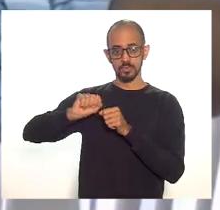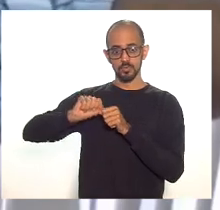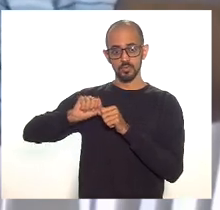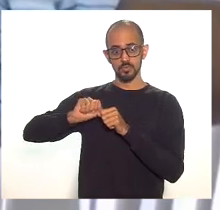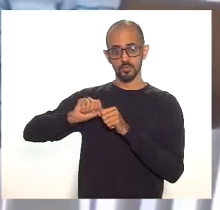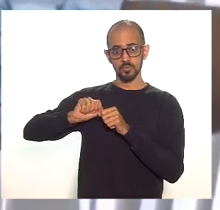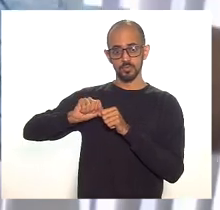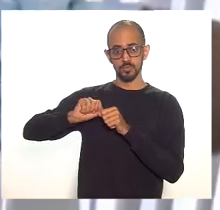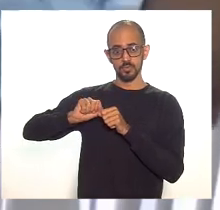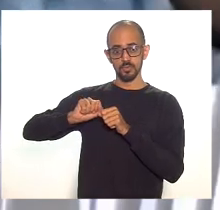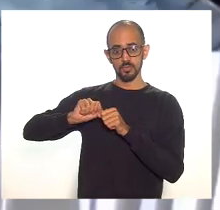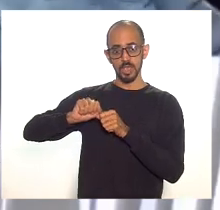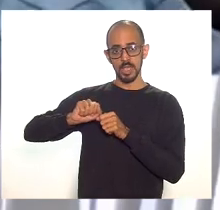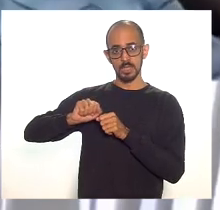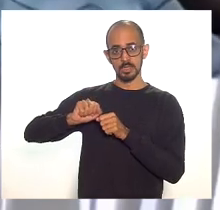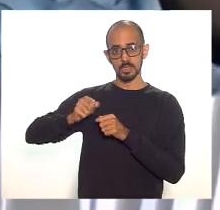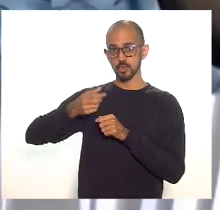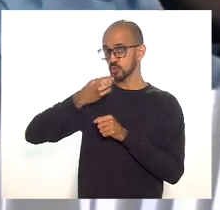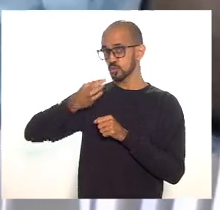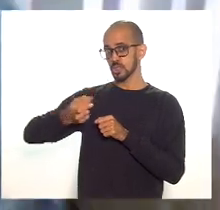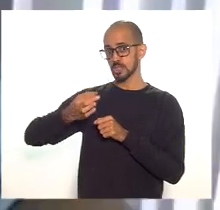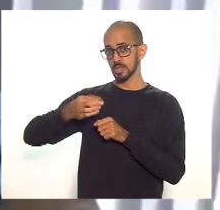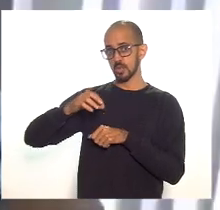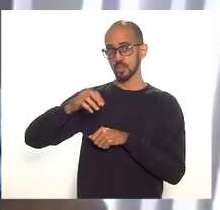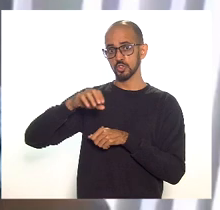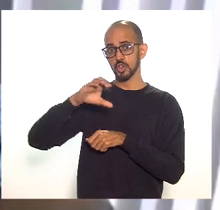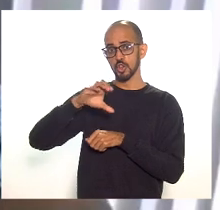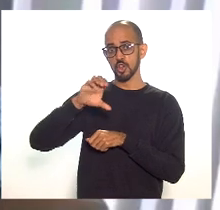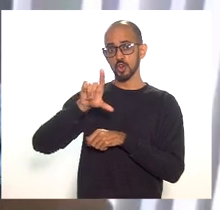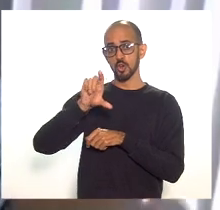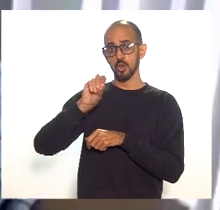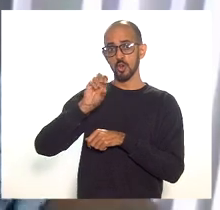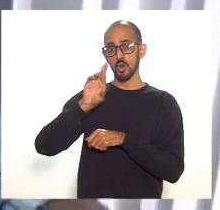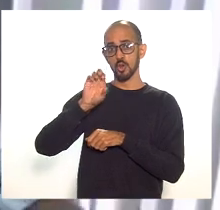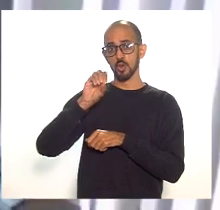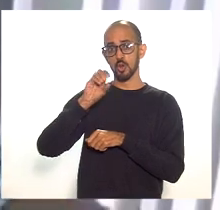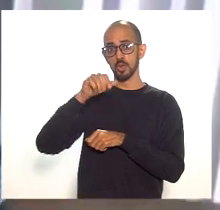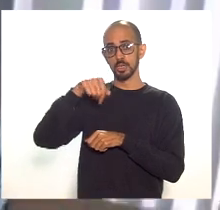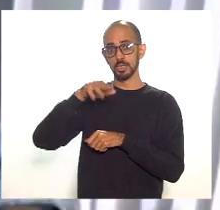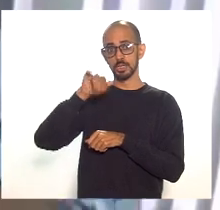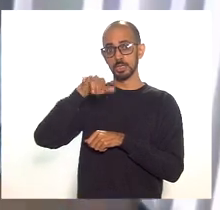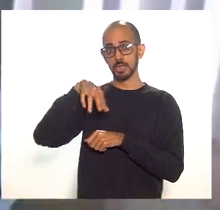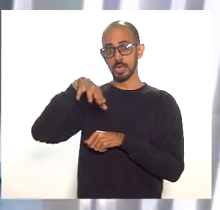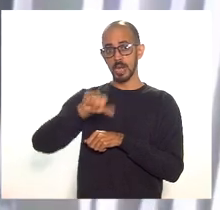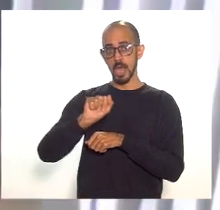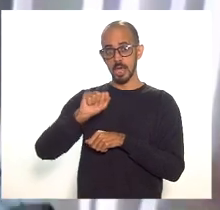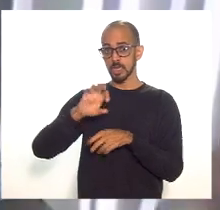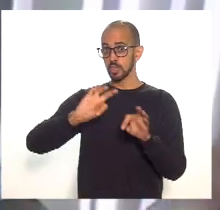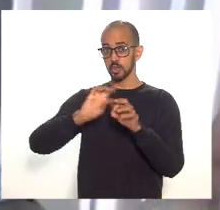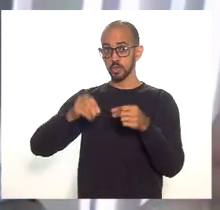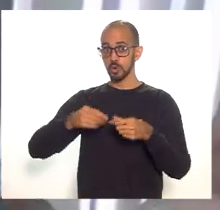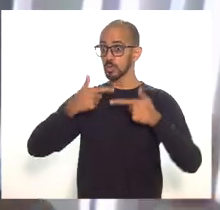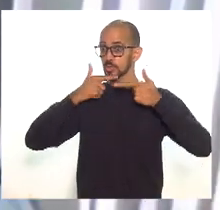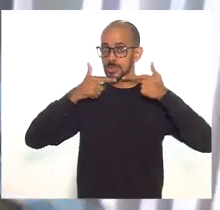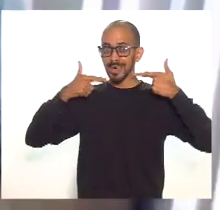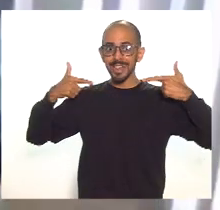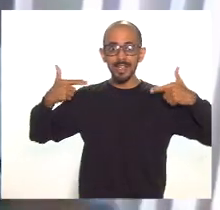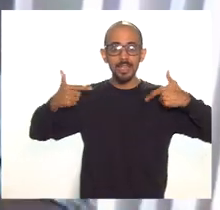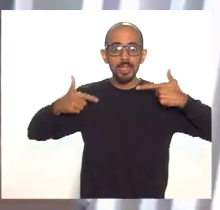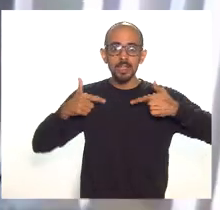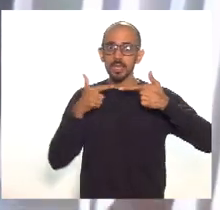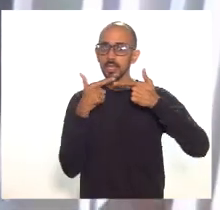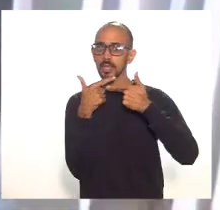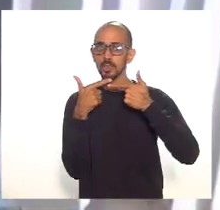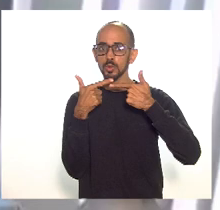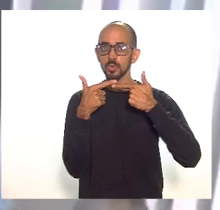de hidroxicloroquina, e o parlamento francês veio abaixo em gargalhadas, situação e oposição, custando a crer que, com